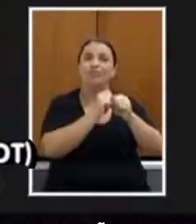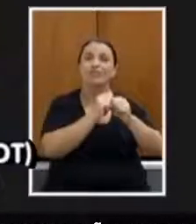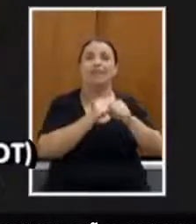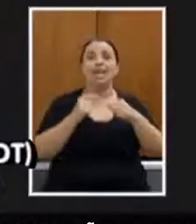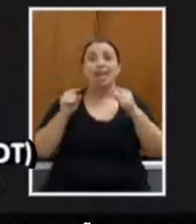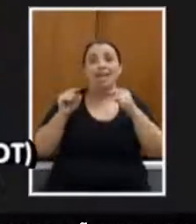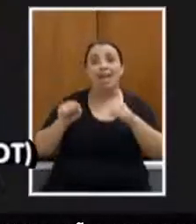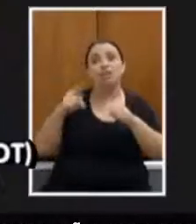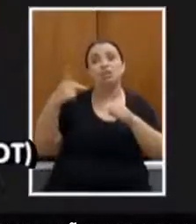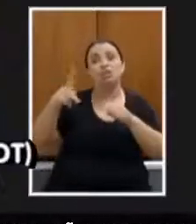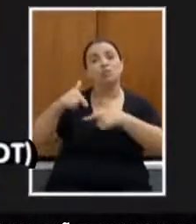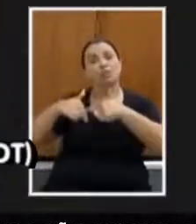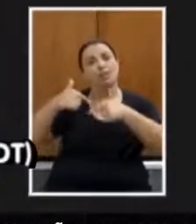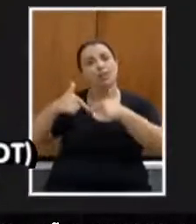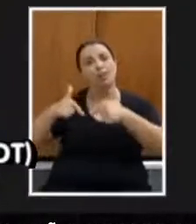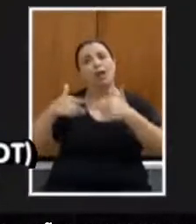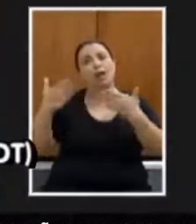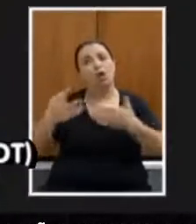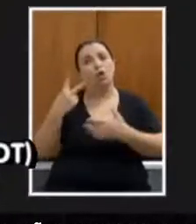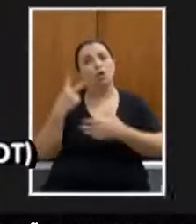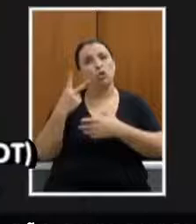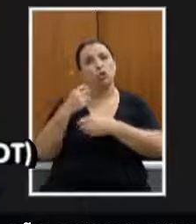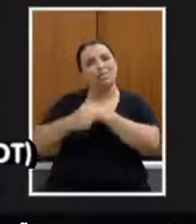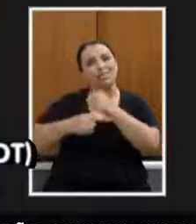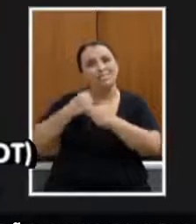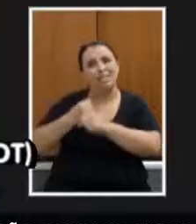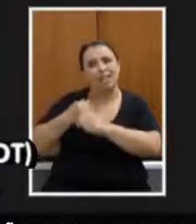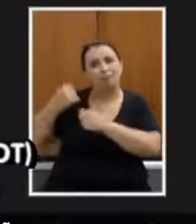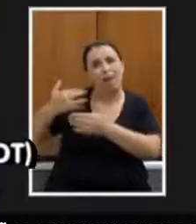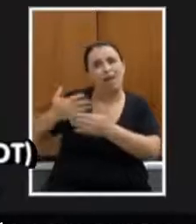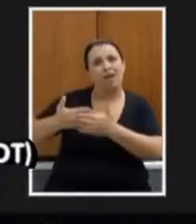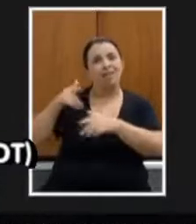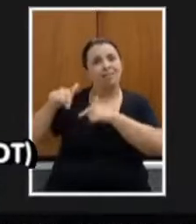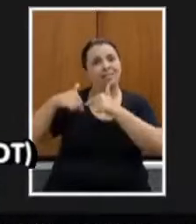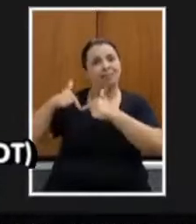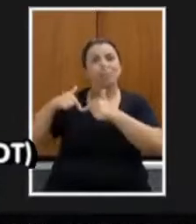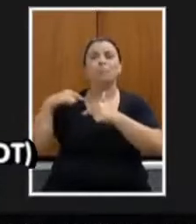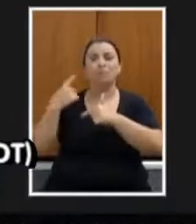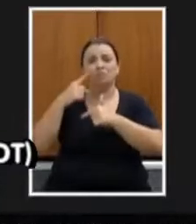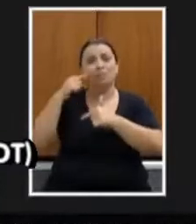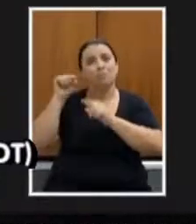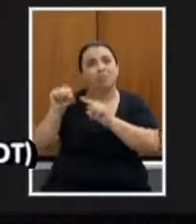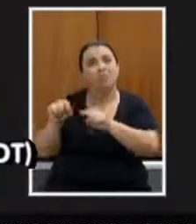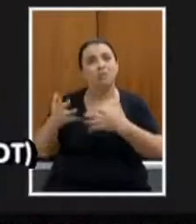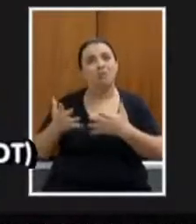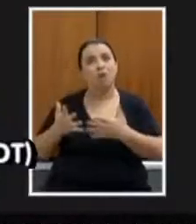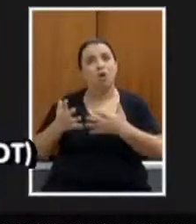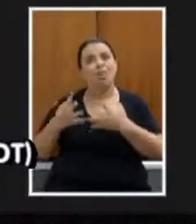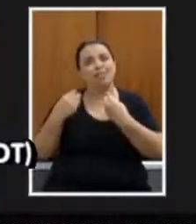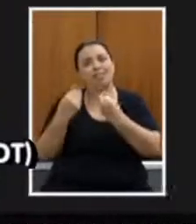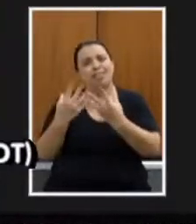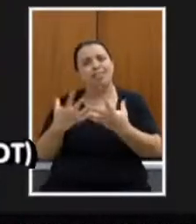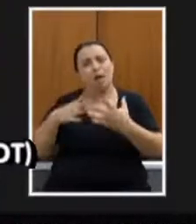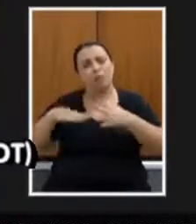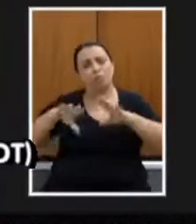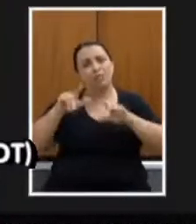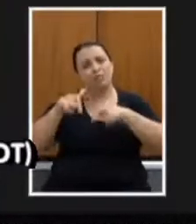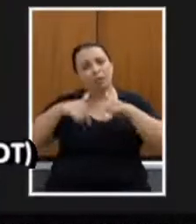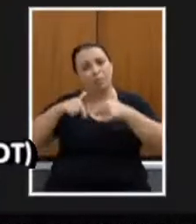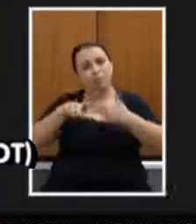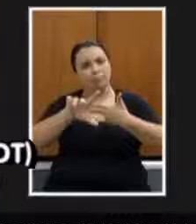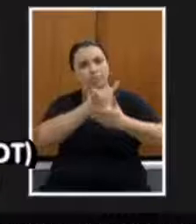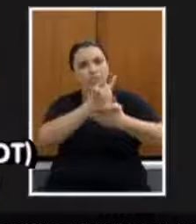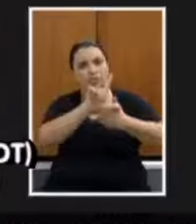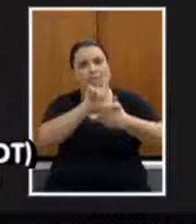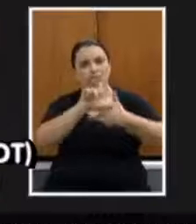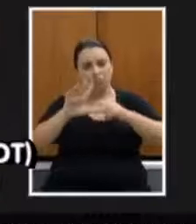na frente da Assembleia nesses últimos 2 anos. Eu quero parabenizar Vossa Excelência, parabenizar